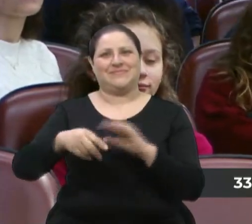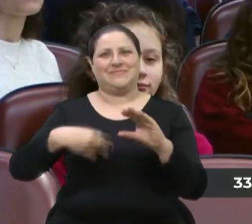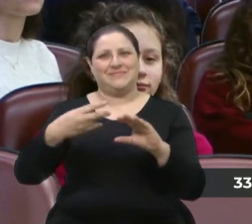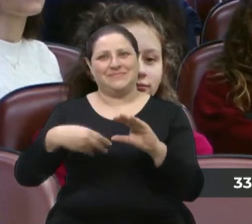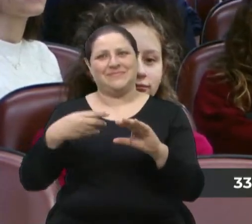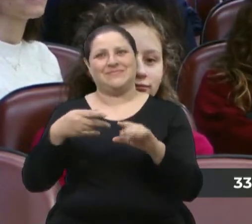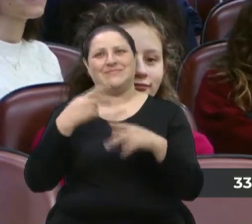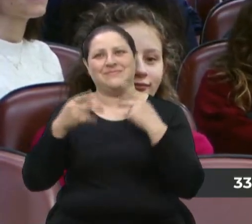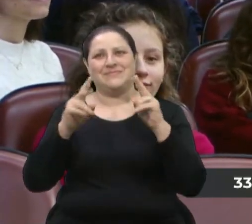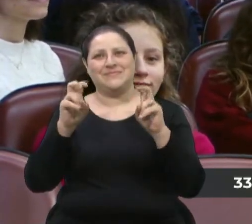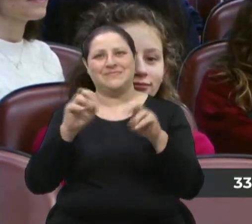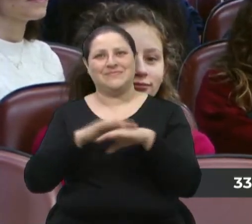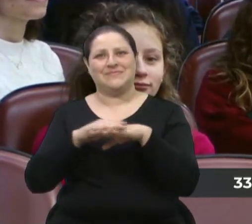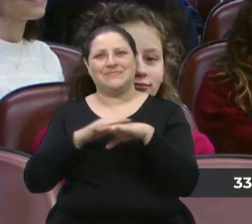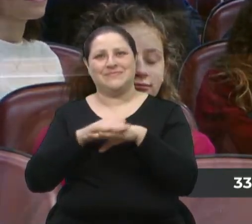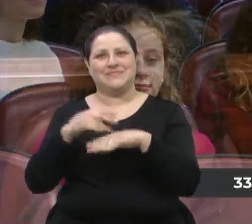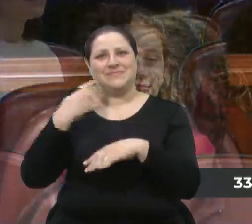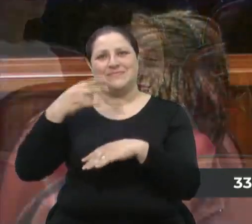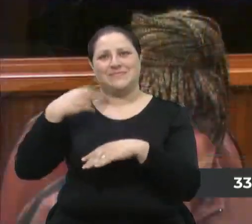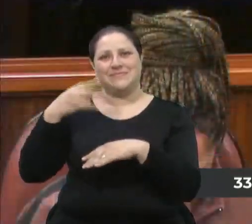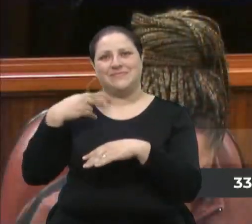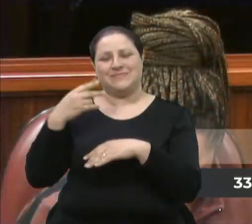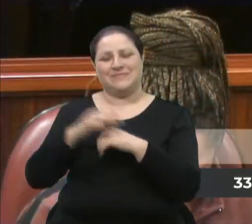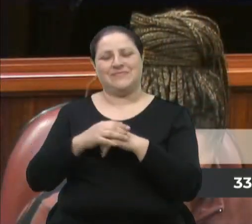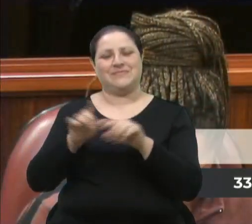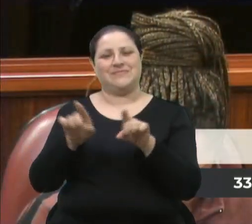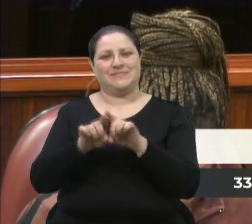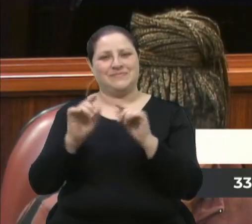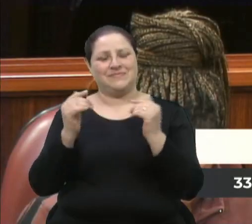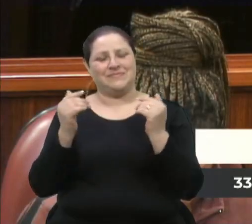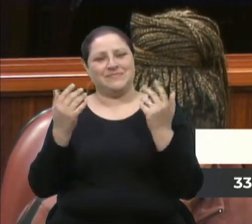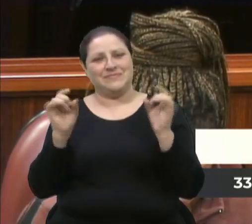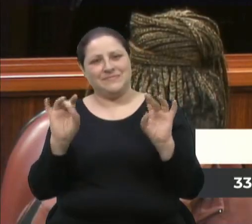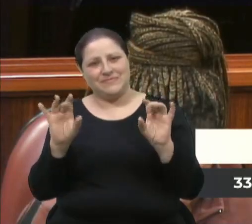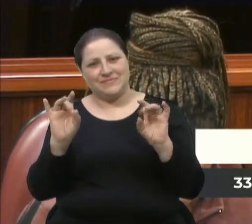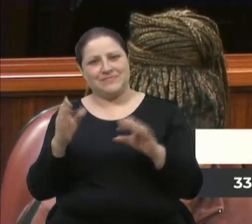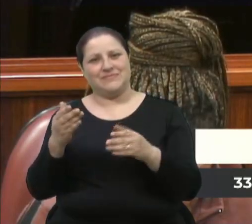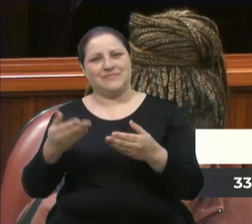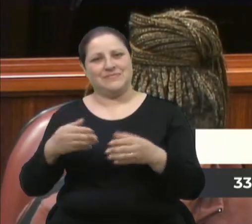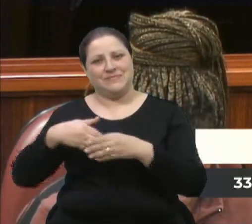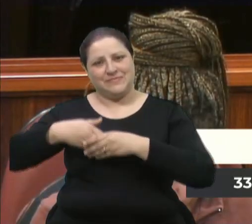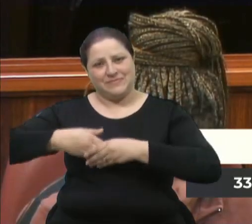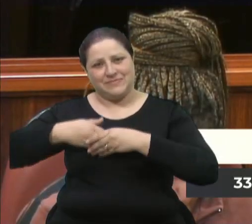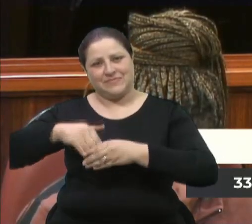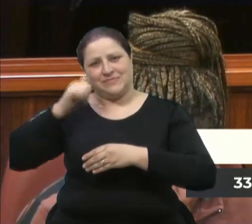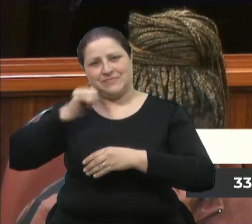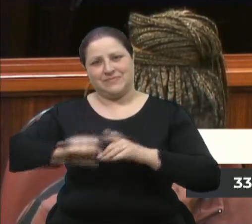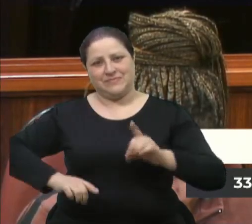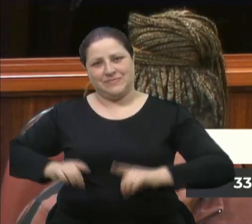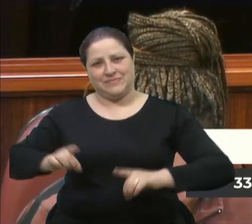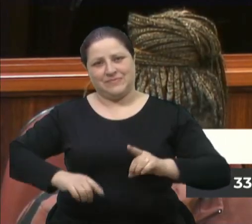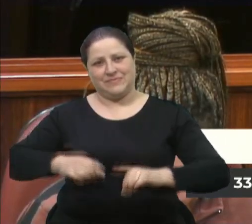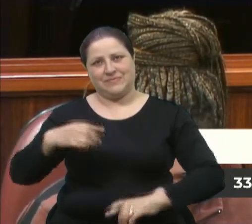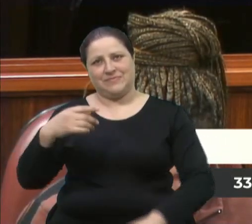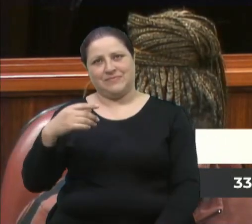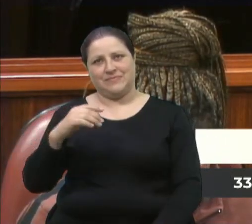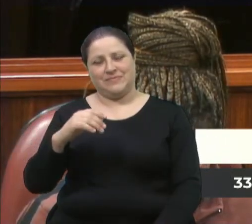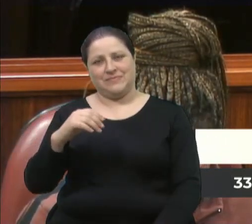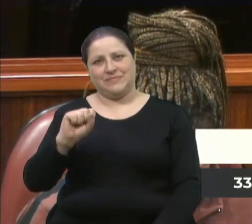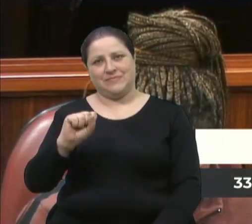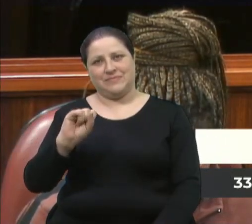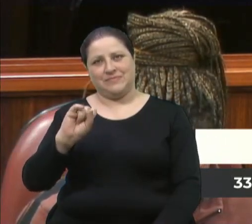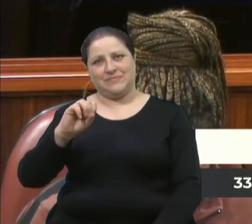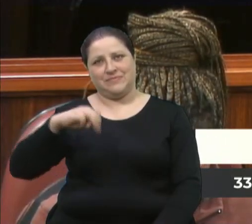vereadores. E, de maneira também especial, quero saudar a minha prima, a Simone Caranhato Saquete, que é prof, né,